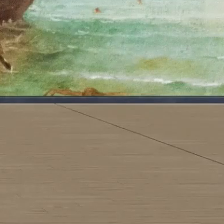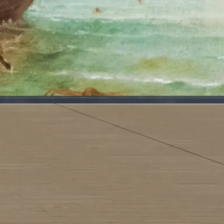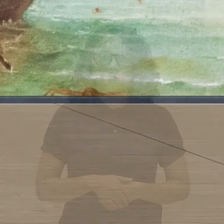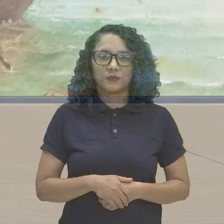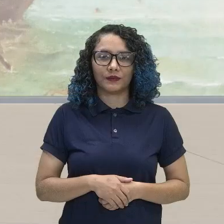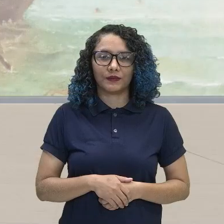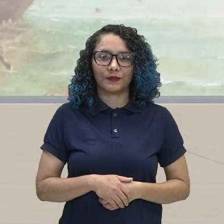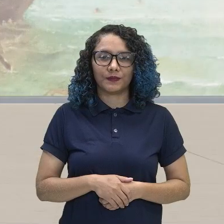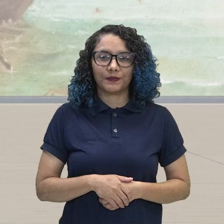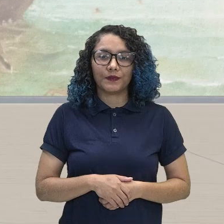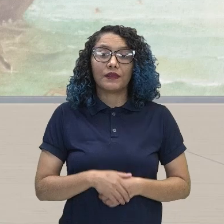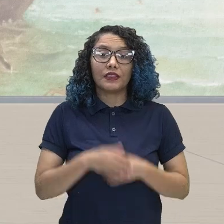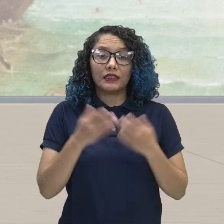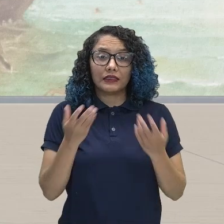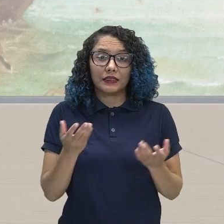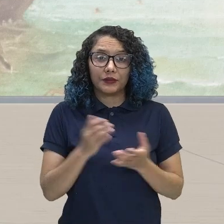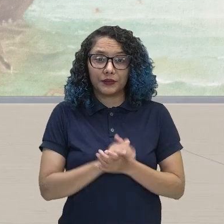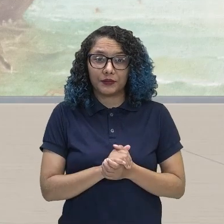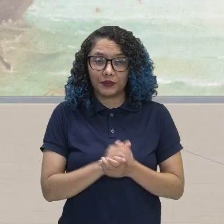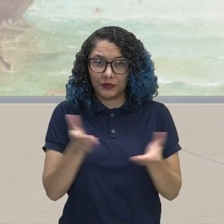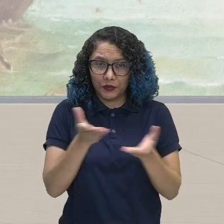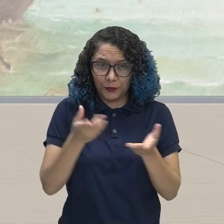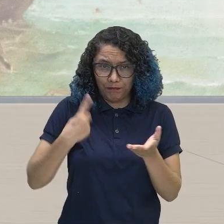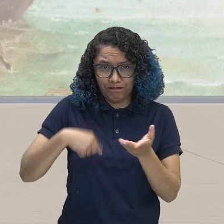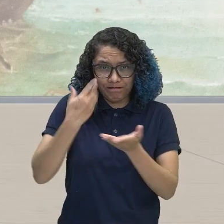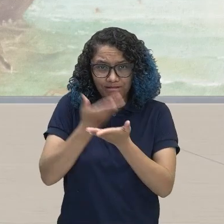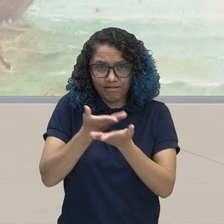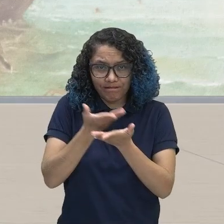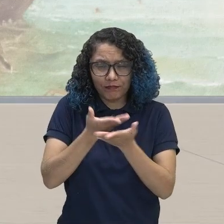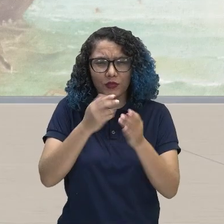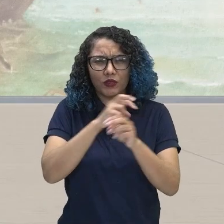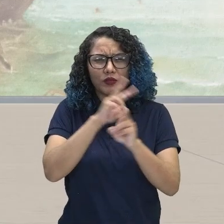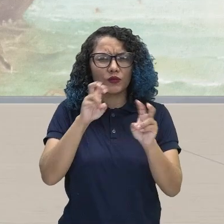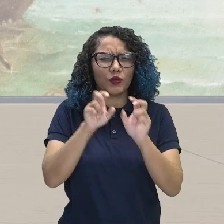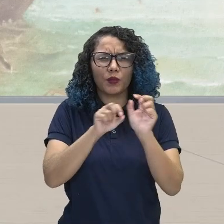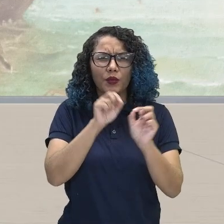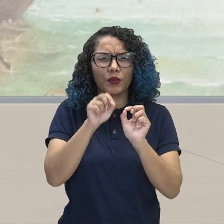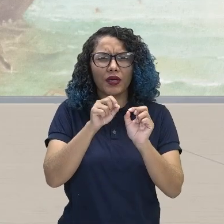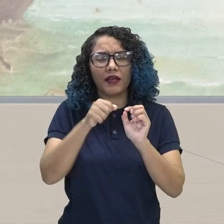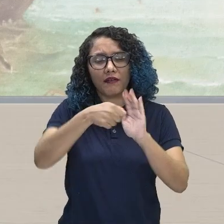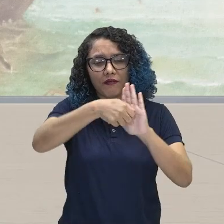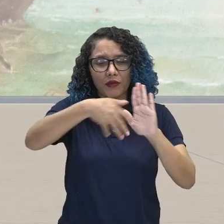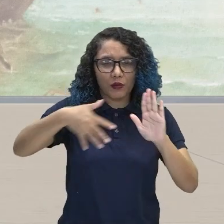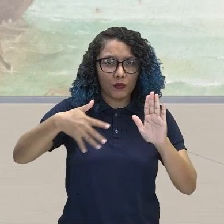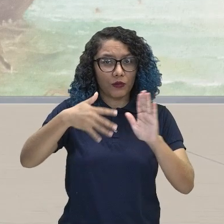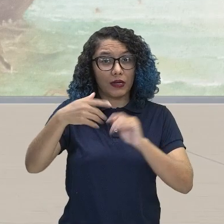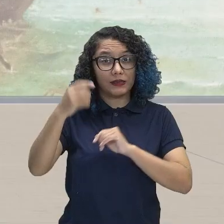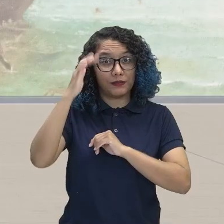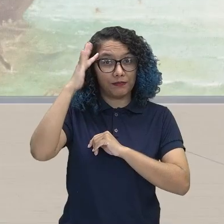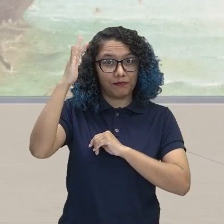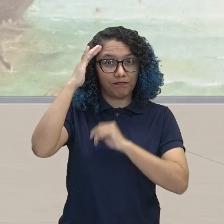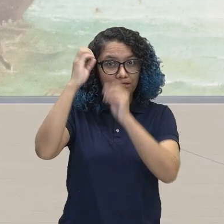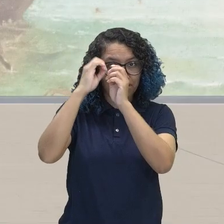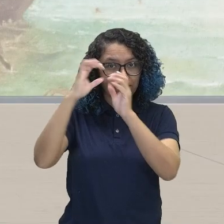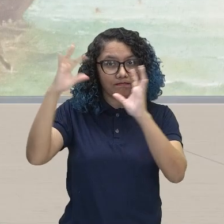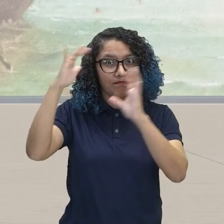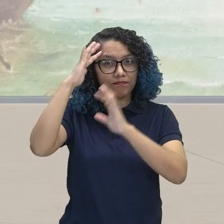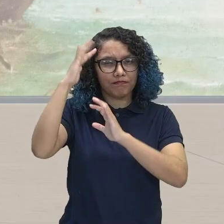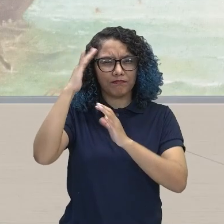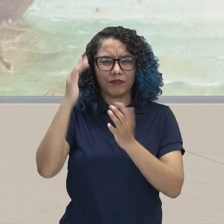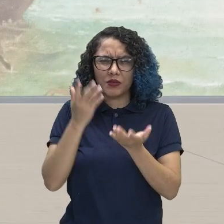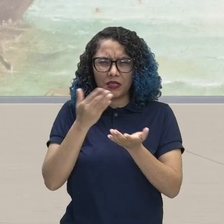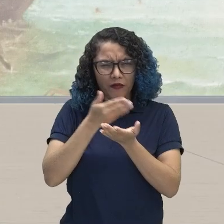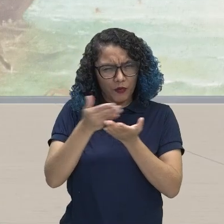Muito bem, turma. Hoje nós vamos estudar sobre as figuras de pensamento, né? E fazendo a pergunta, vocês já